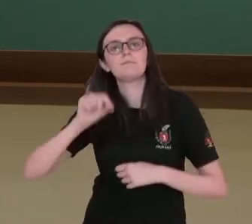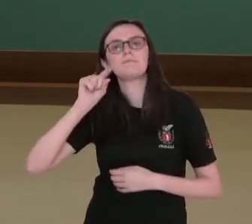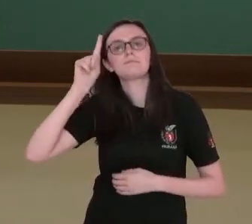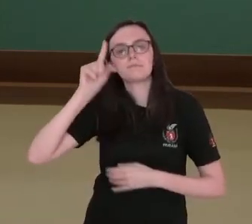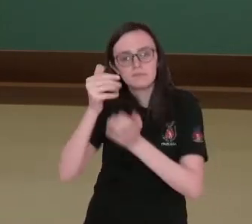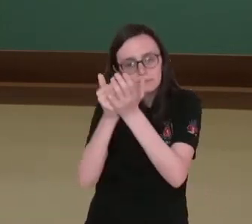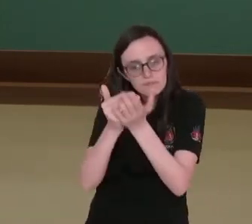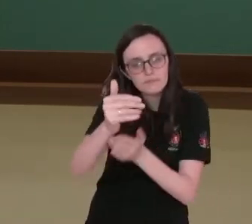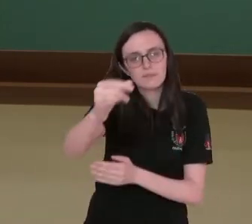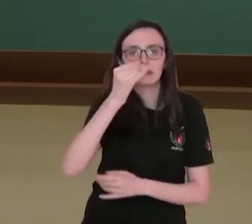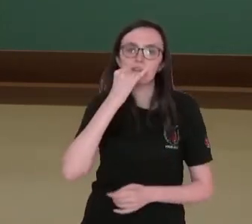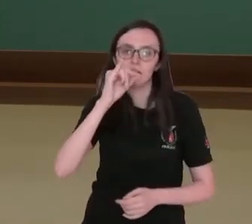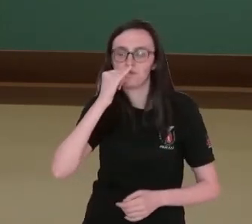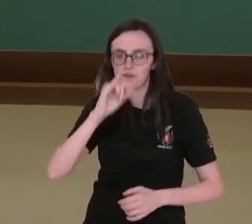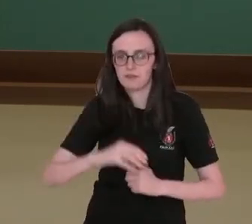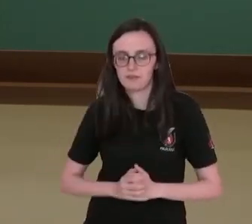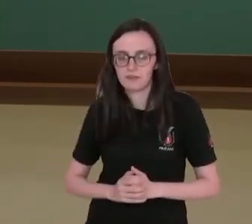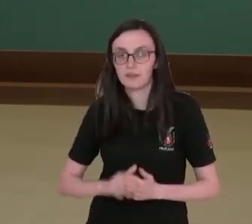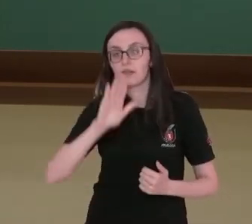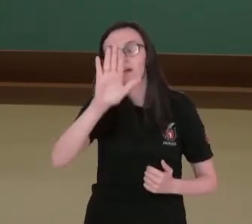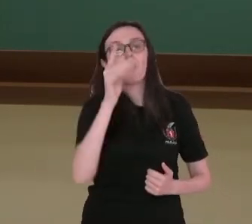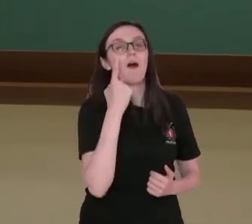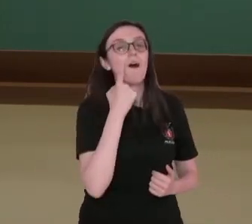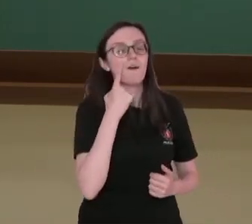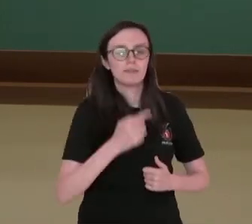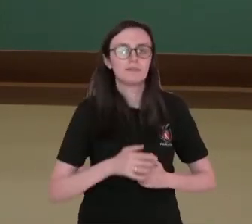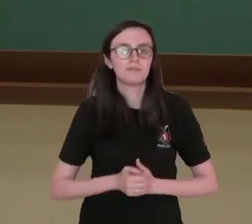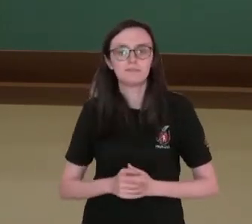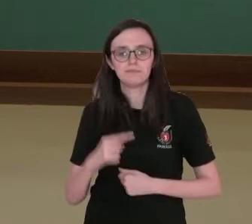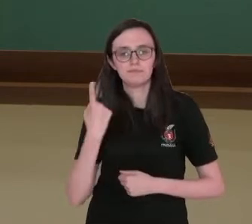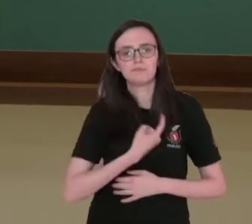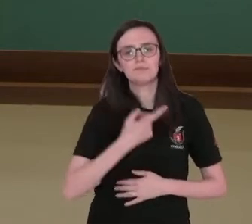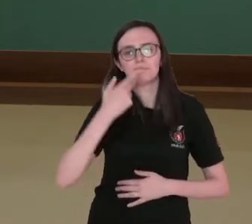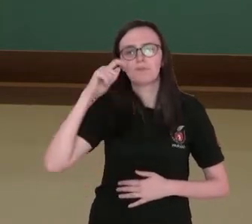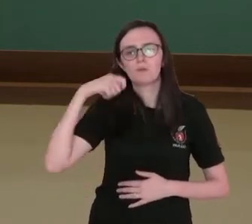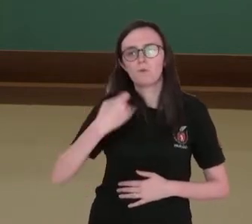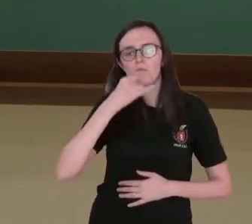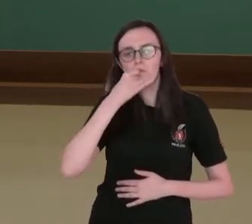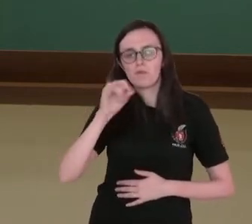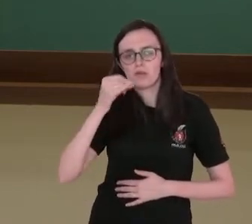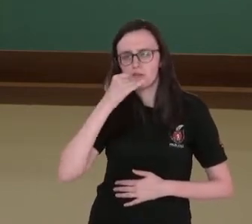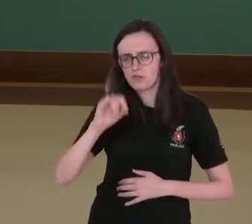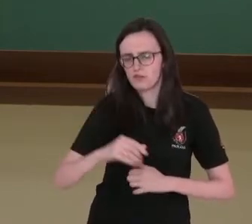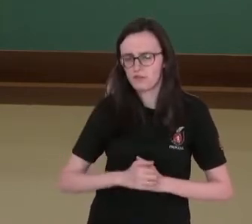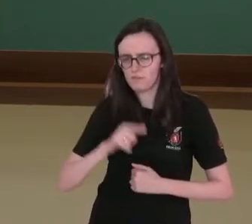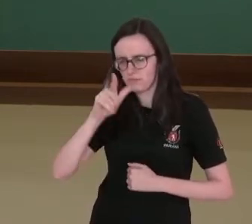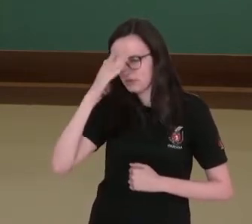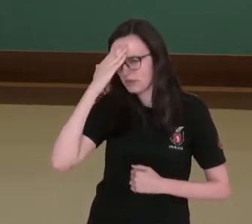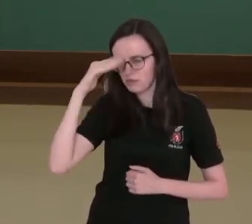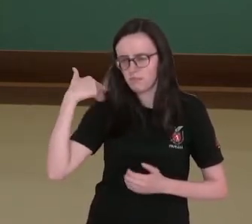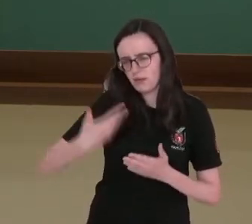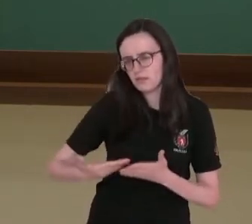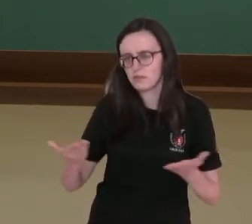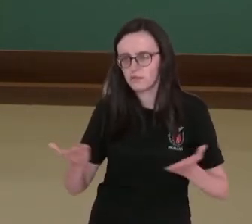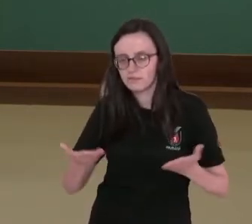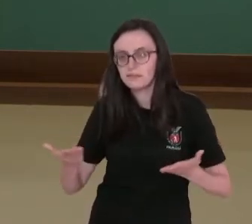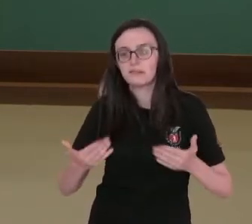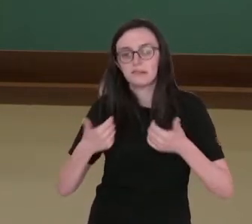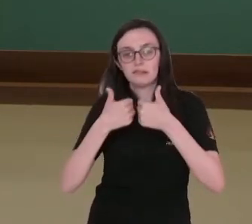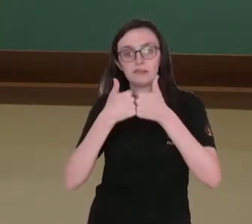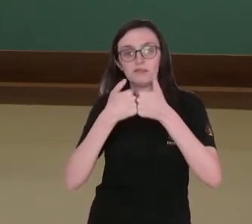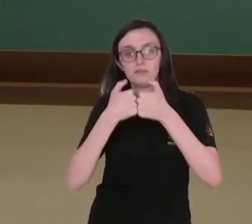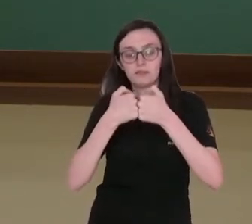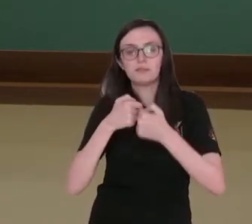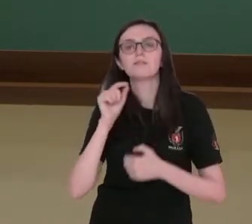primária. Pessoal, e assim, a gente falando um pouquinho da energia. Você sabia que até hoje a física